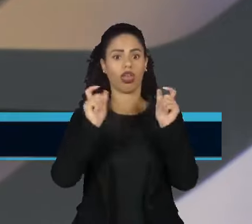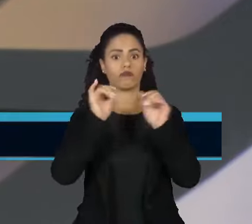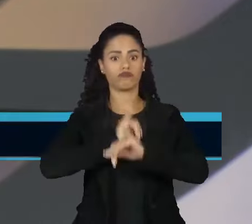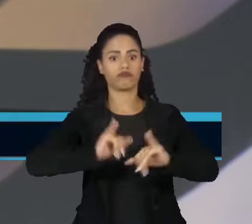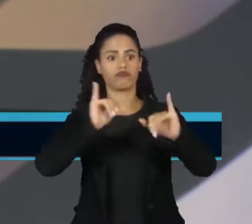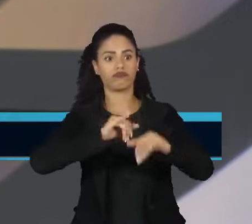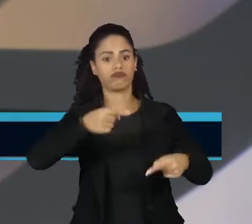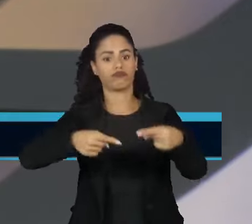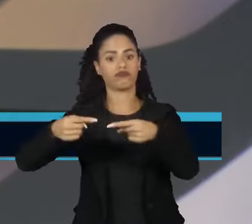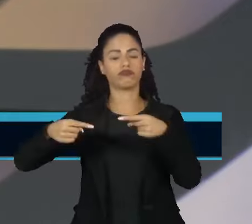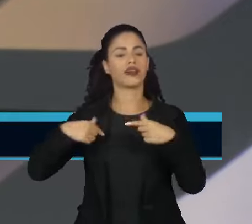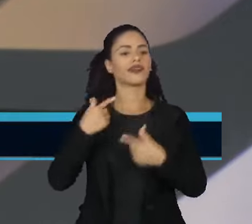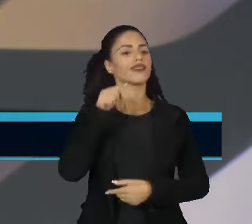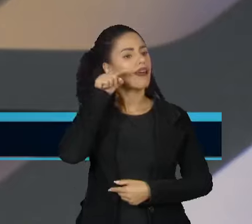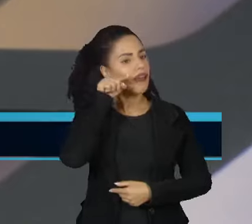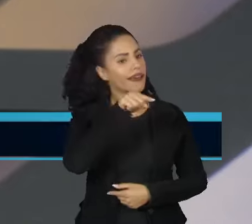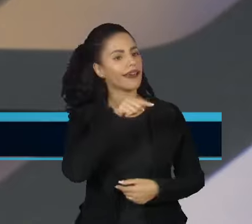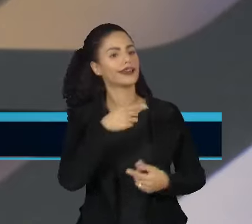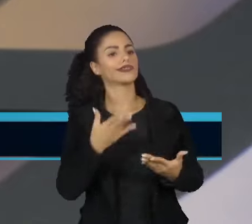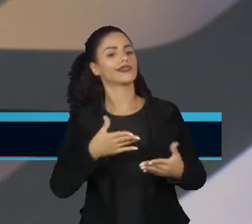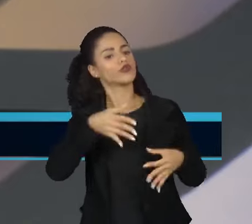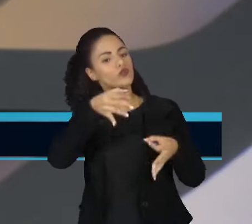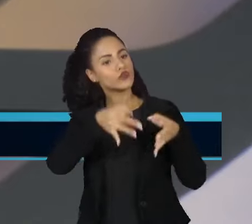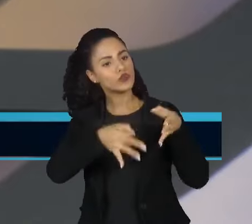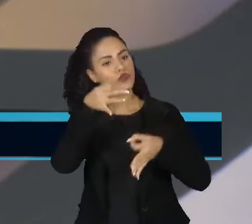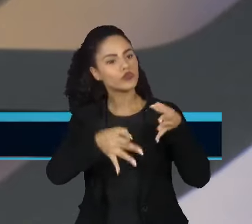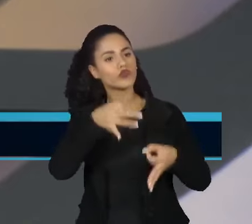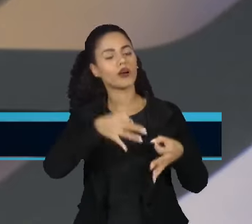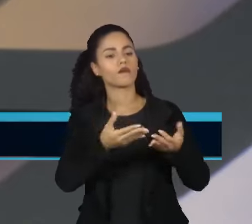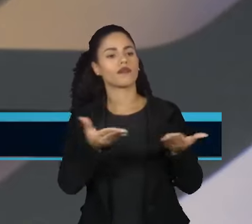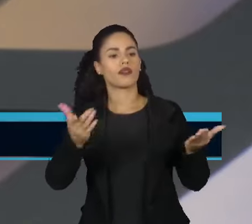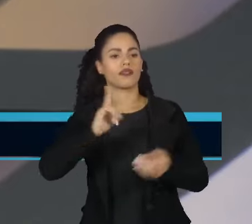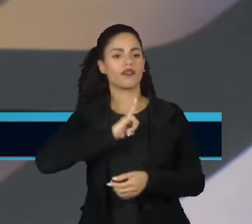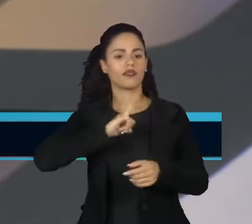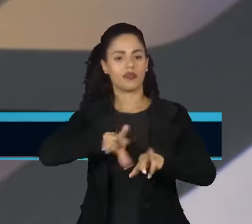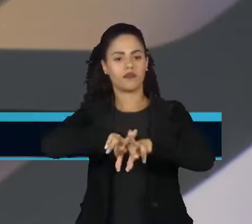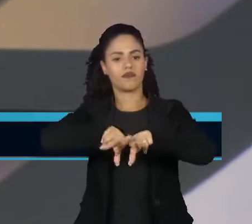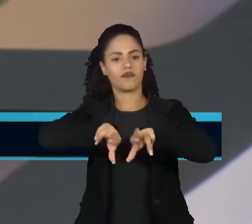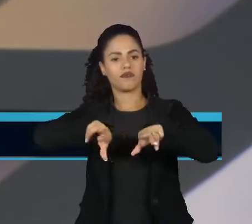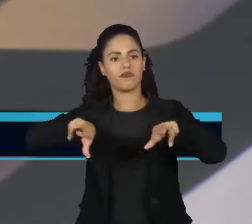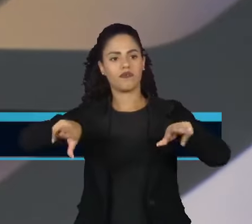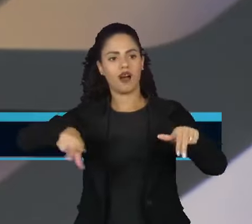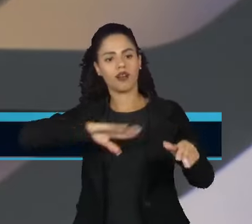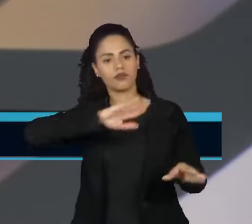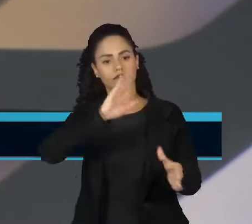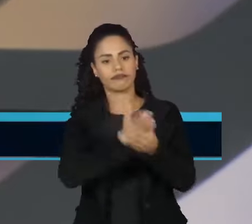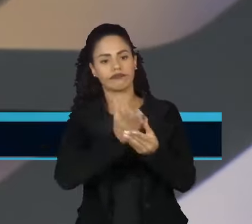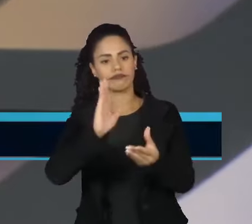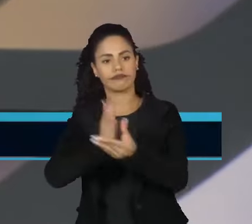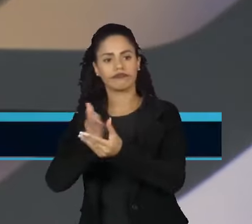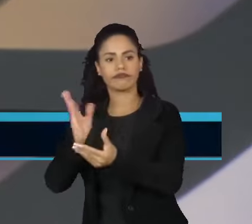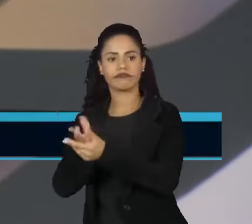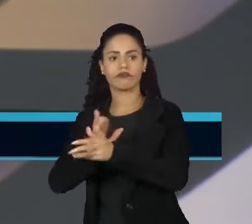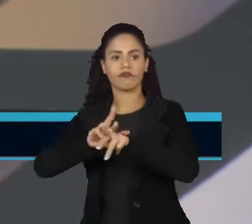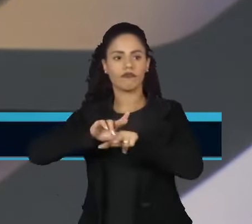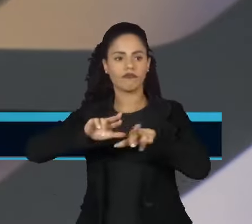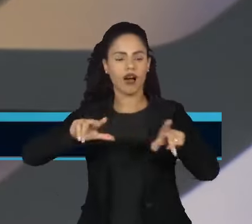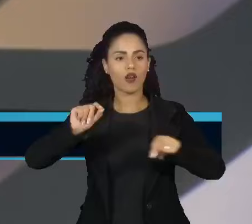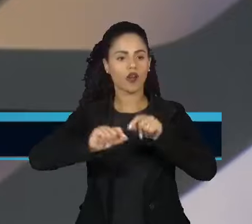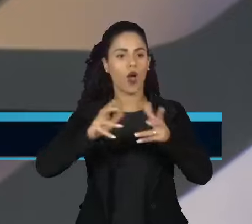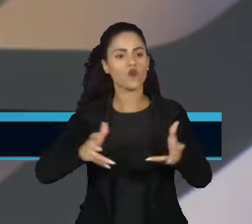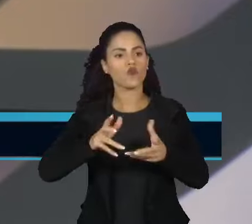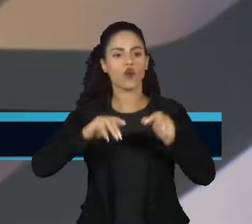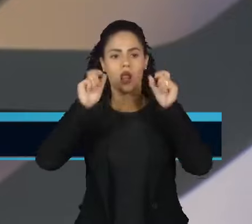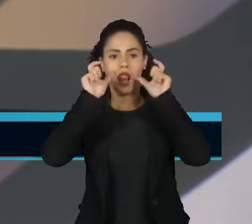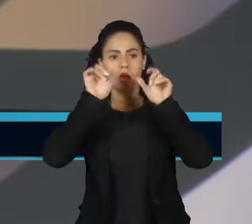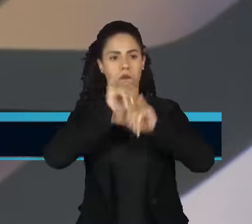um julgamento com esse teor, em que você tem uma série de audiências, isso fomenta essa política de